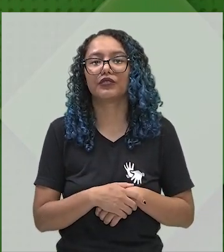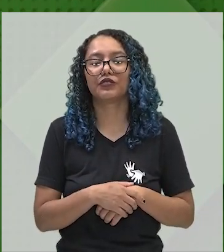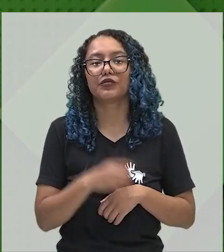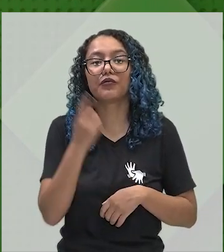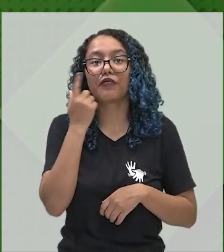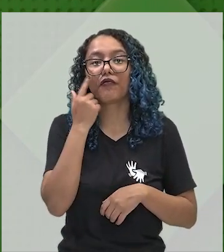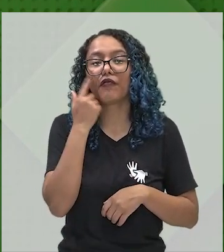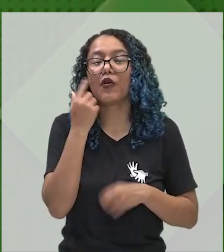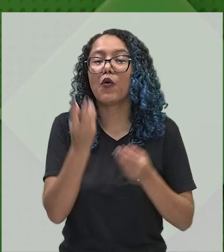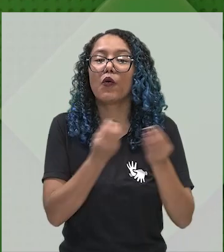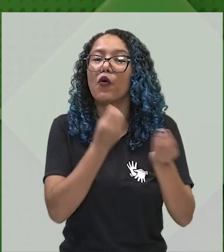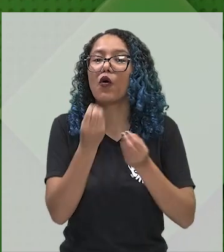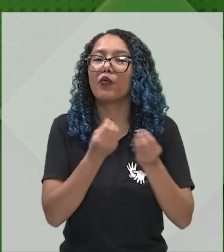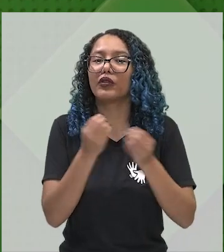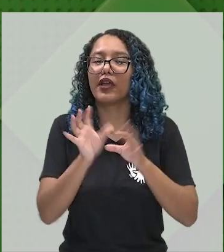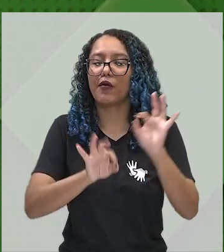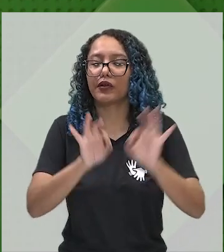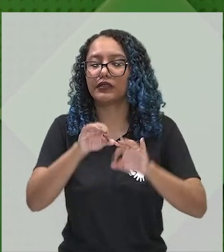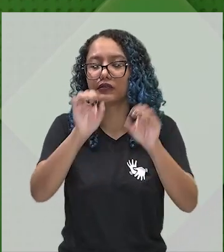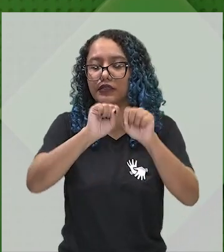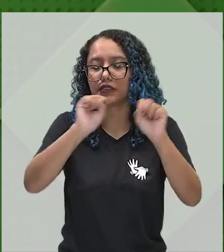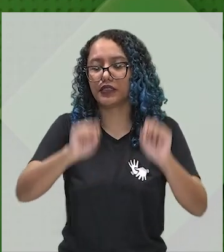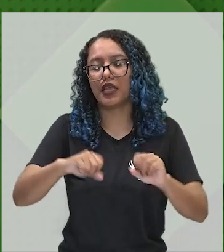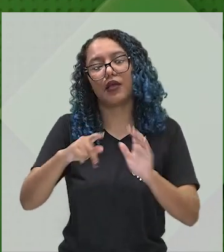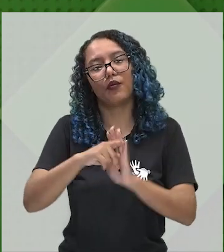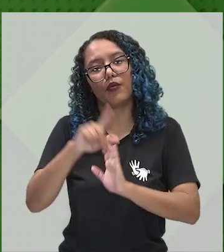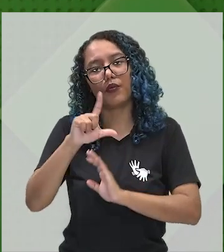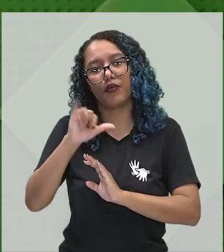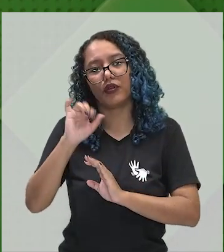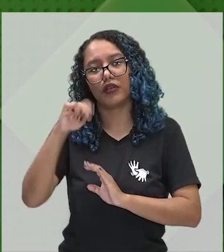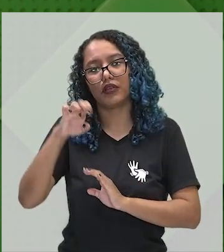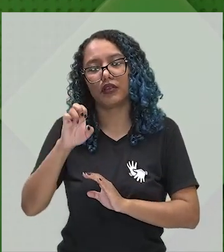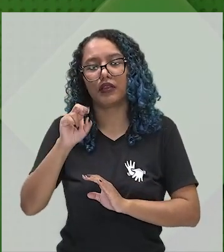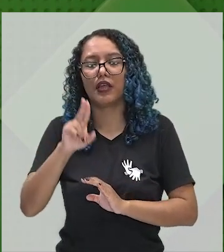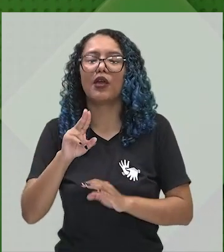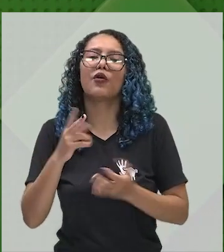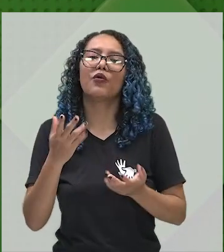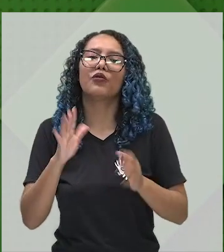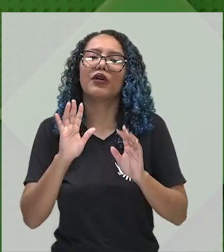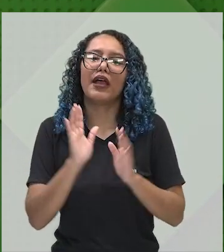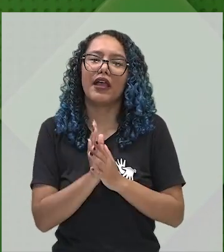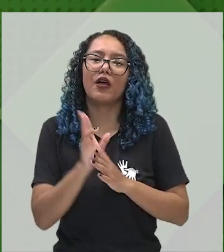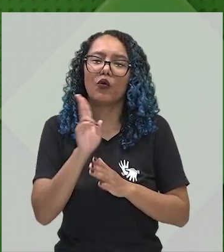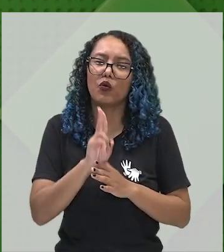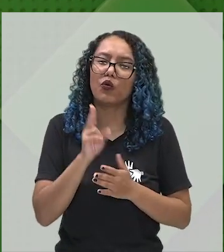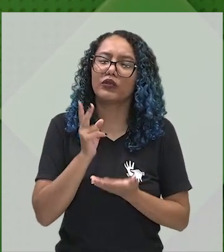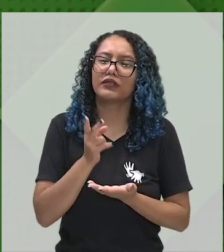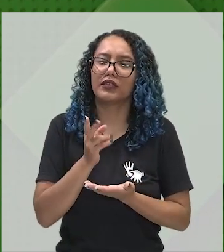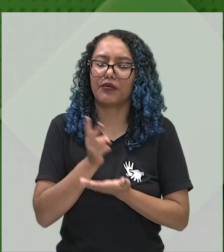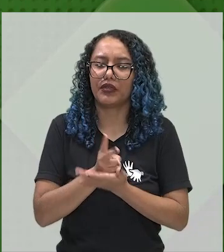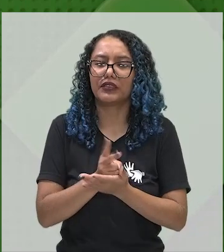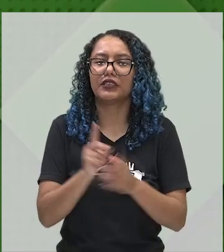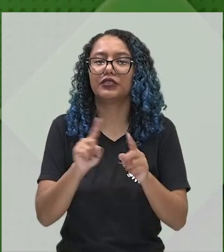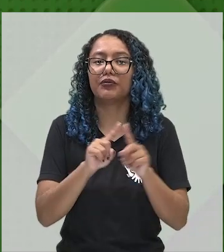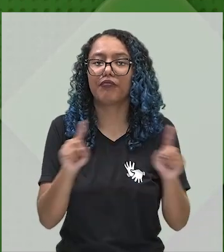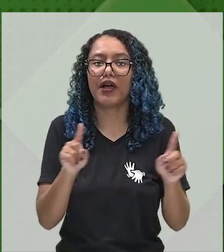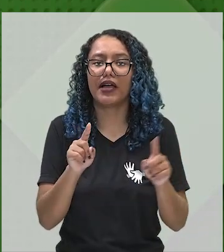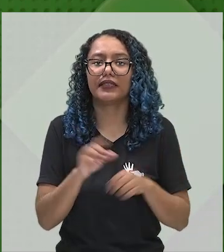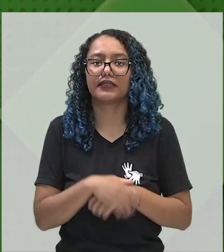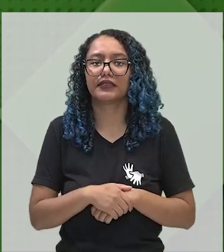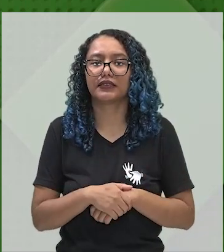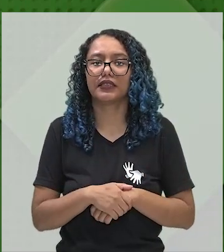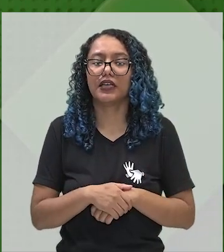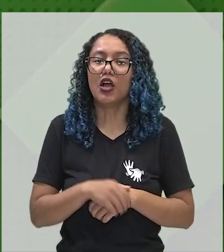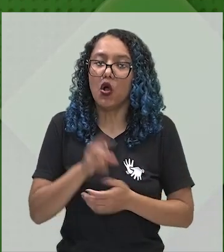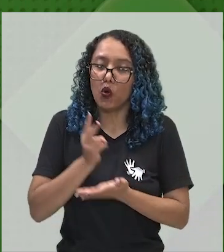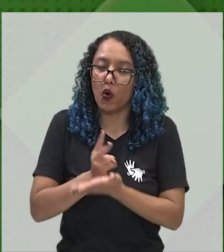Linneu sistematizou, que ela ainda é bastante usada, mas essa classificação, né, a ciência da taxonomia, ela não parou